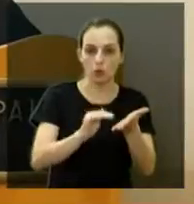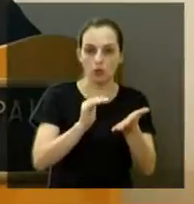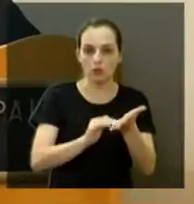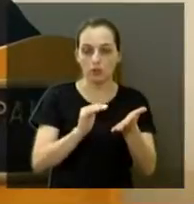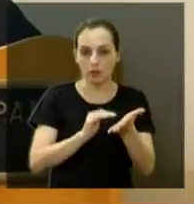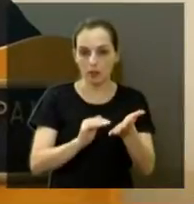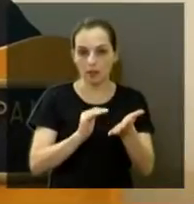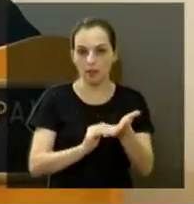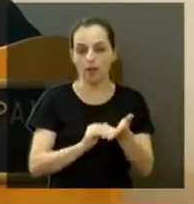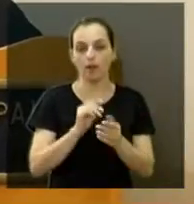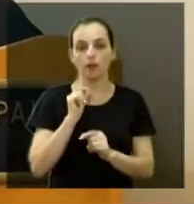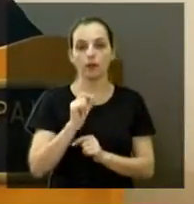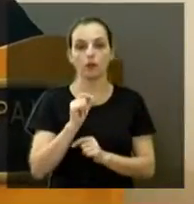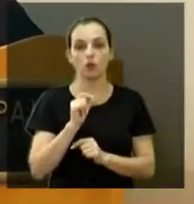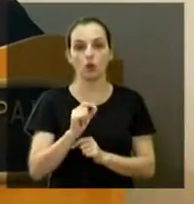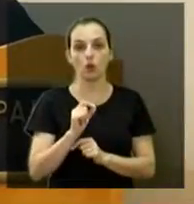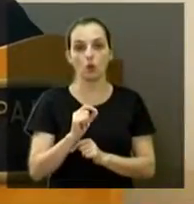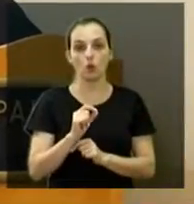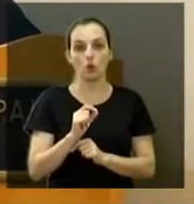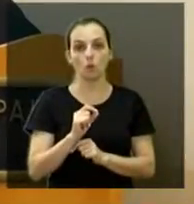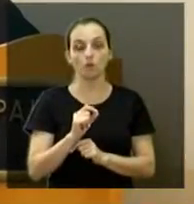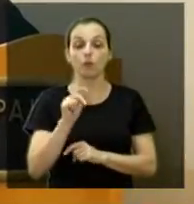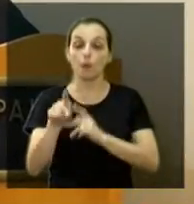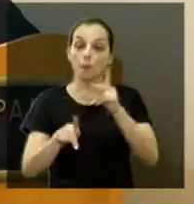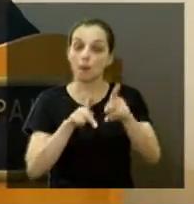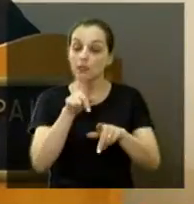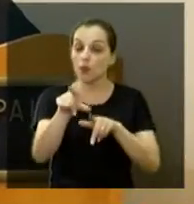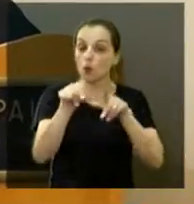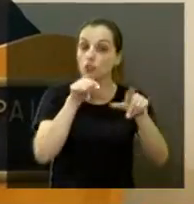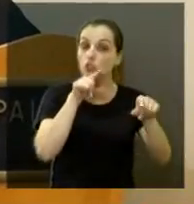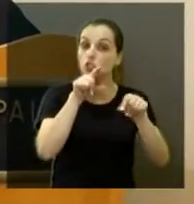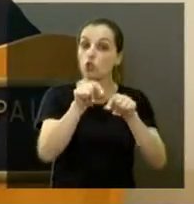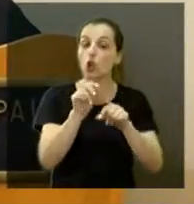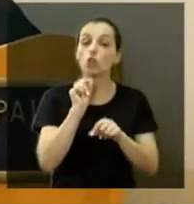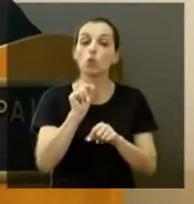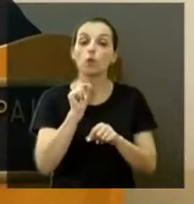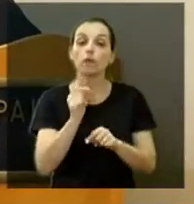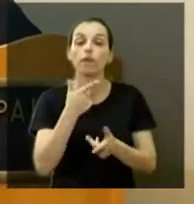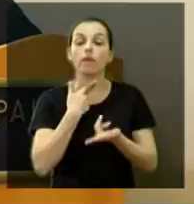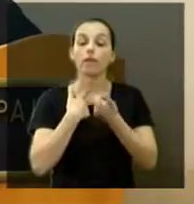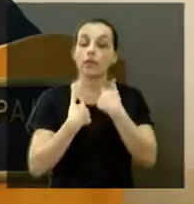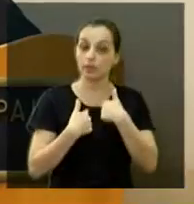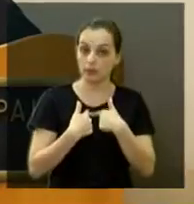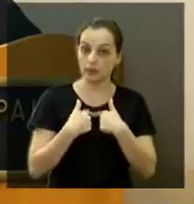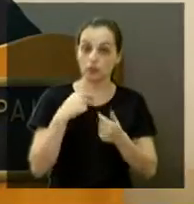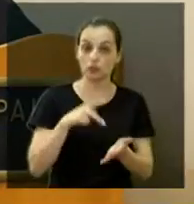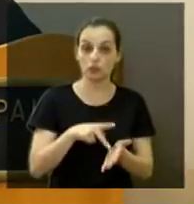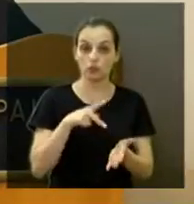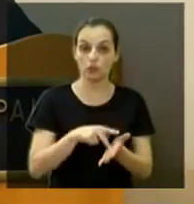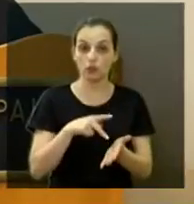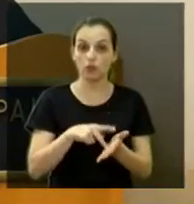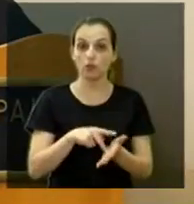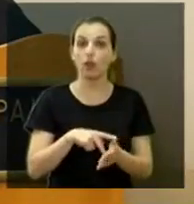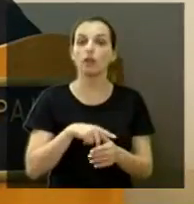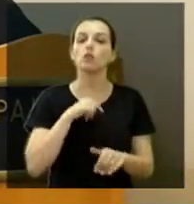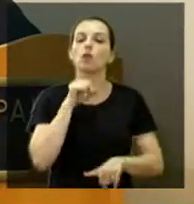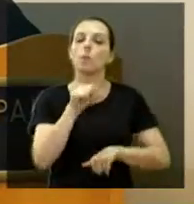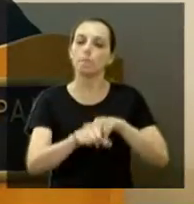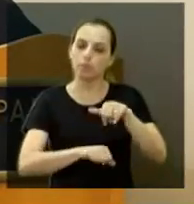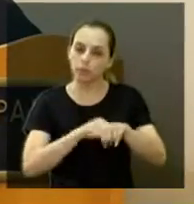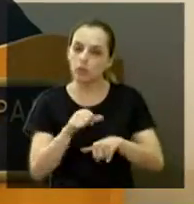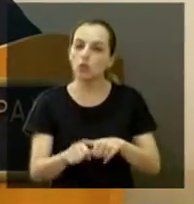mudar a demanda que elas querem, que geralmente já ganhou bastante, né? É reforma de